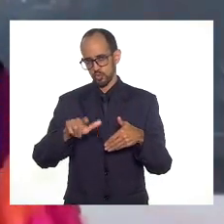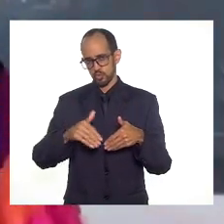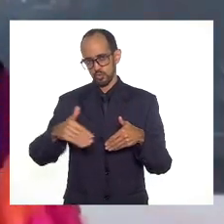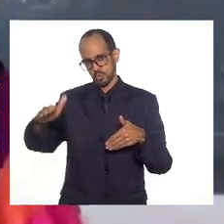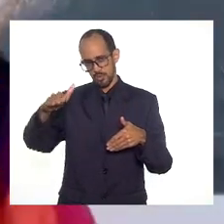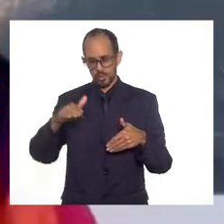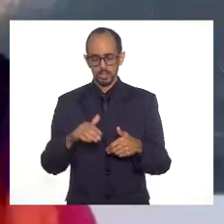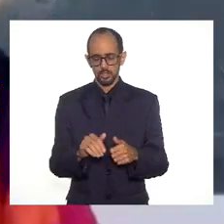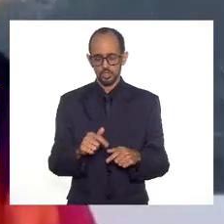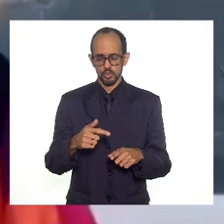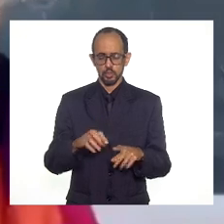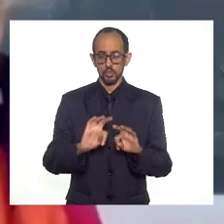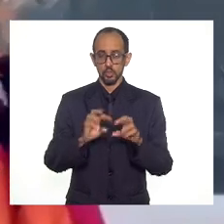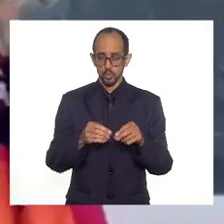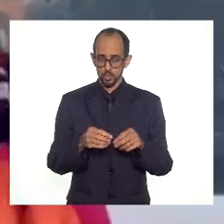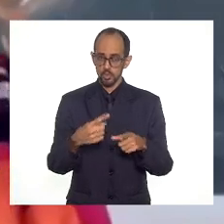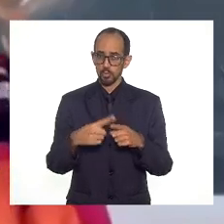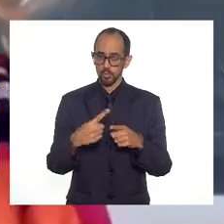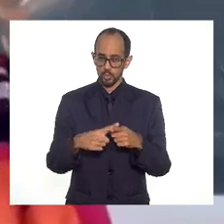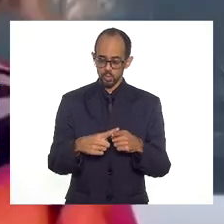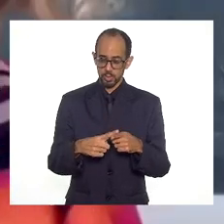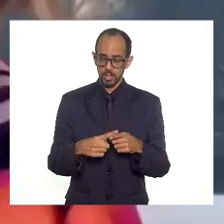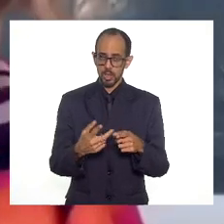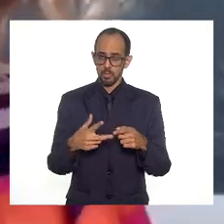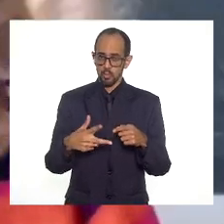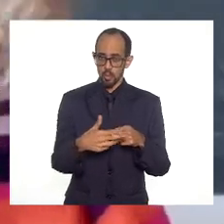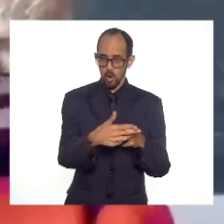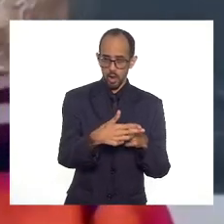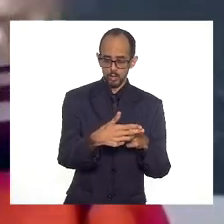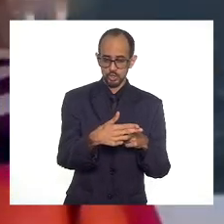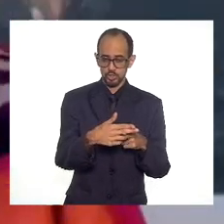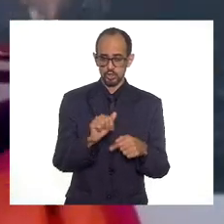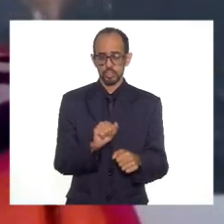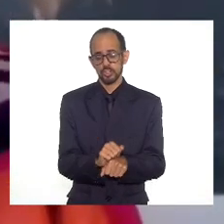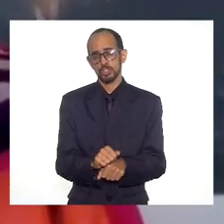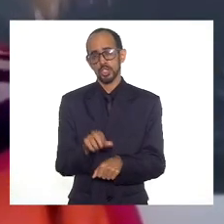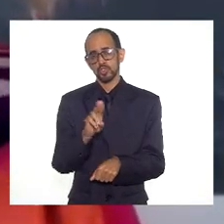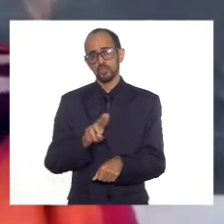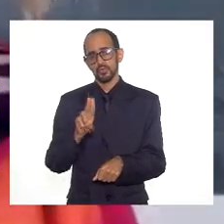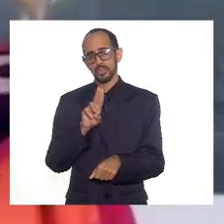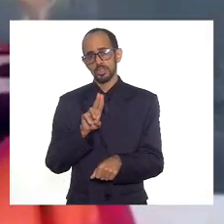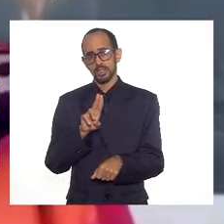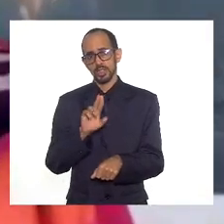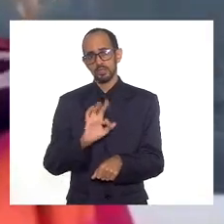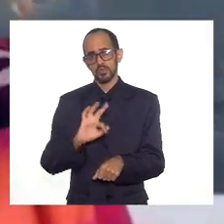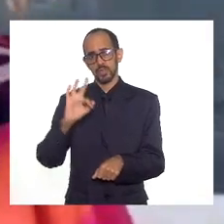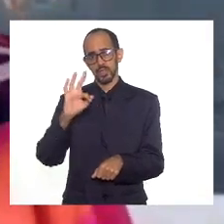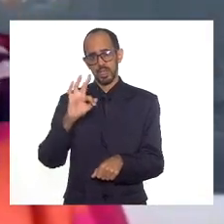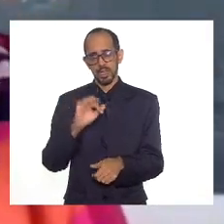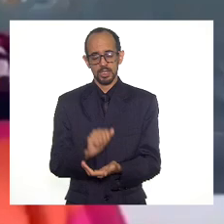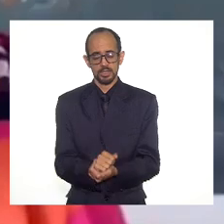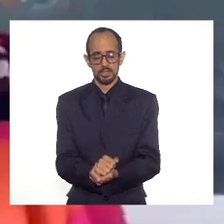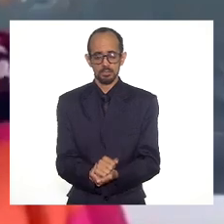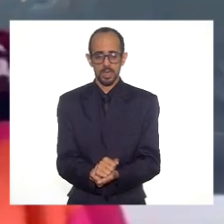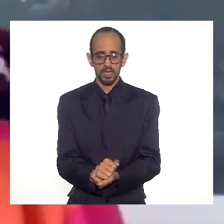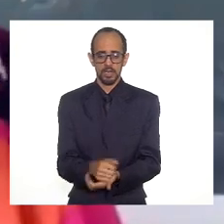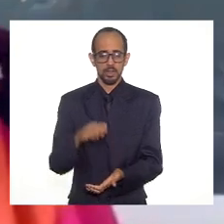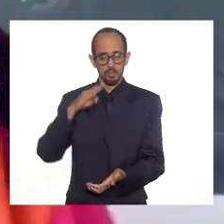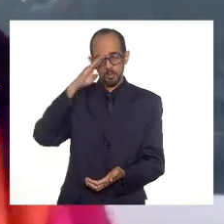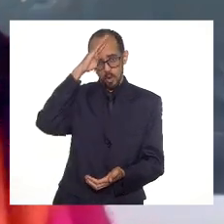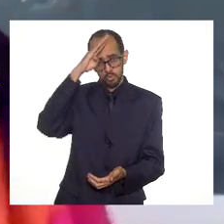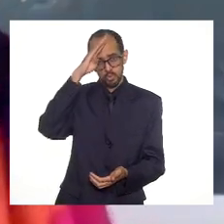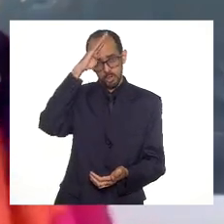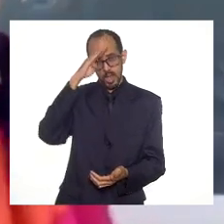isso por quê? Um contingenciamento vindo nas universidades federais para que o Bolsonaro